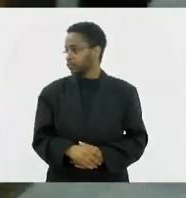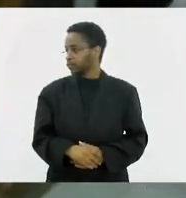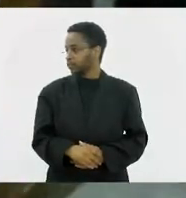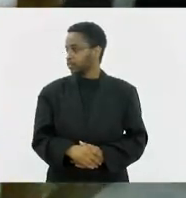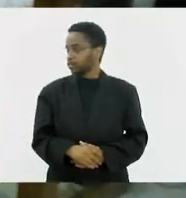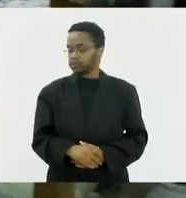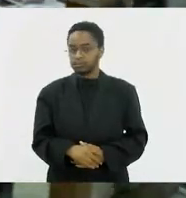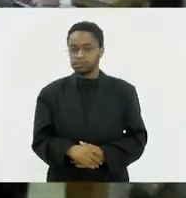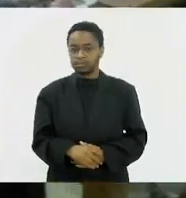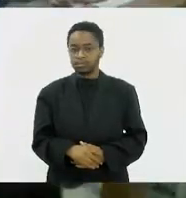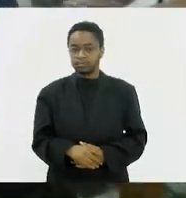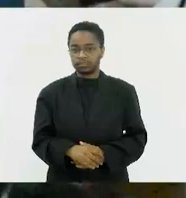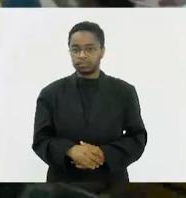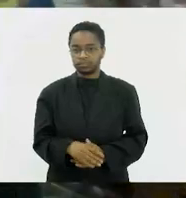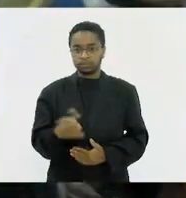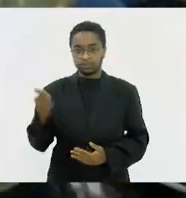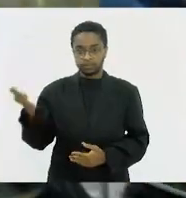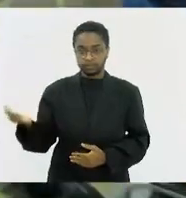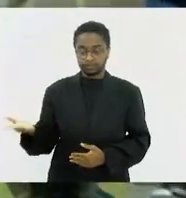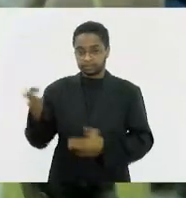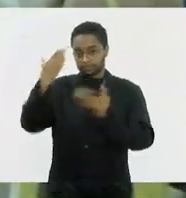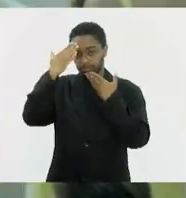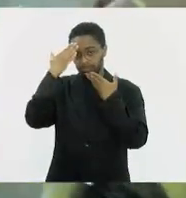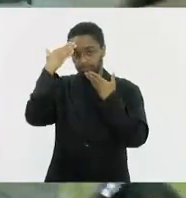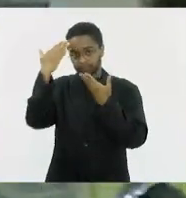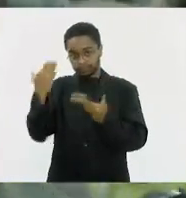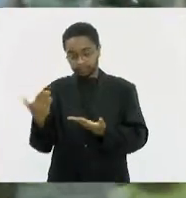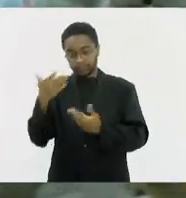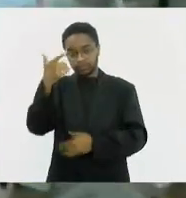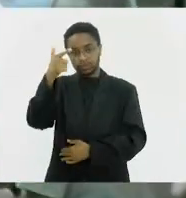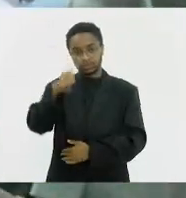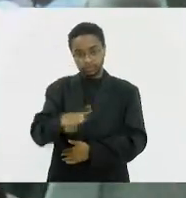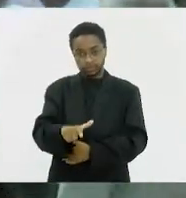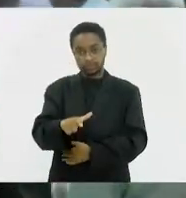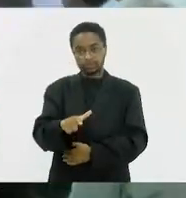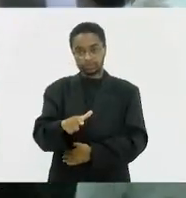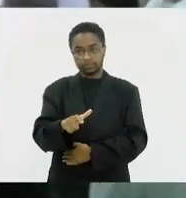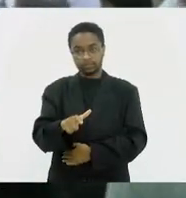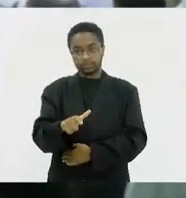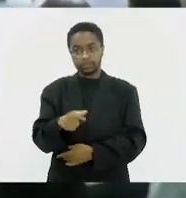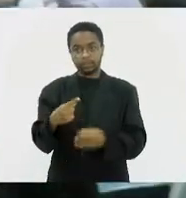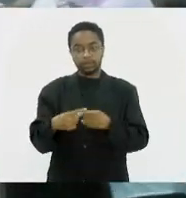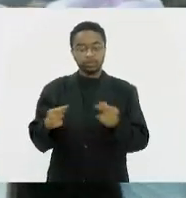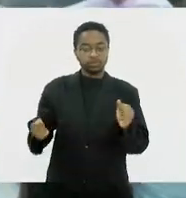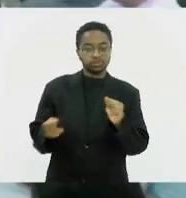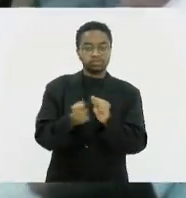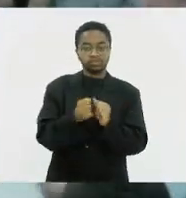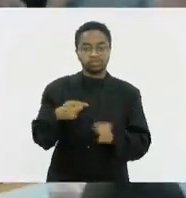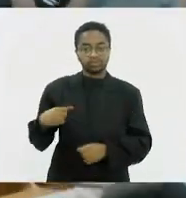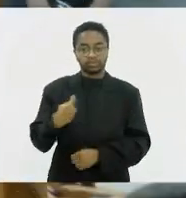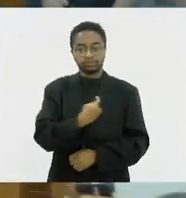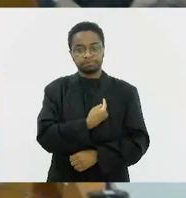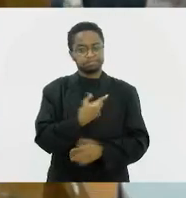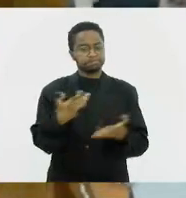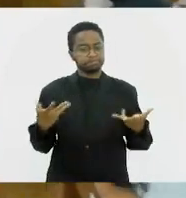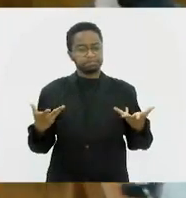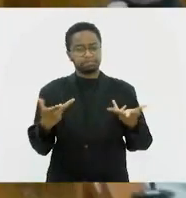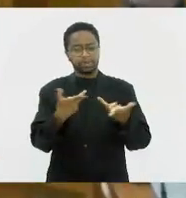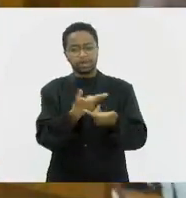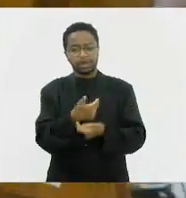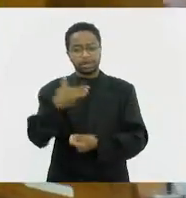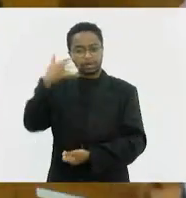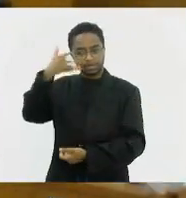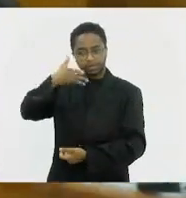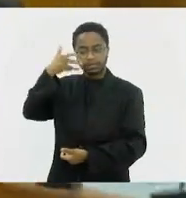Doutora Dina Frutuoso, muito obrigado mais uma vez por estar aqui conosco. Brilhante palestra,